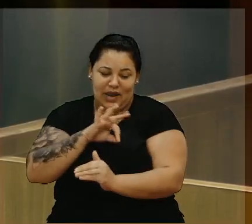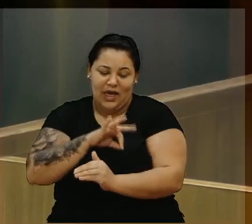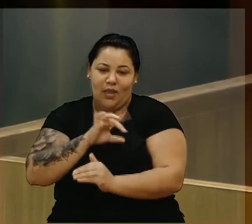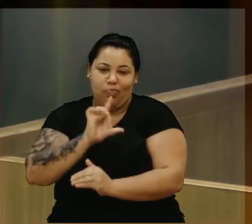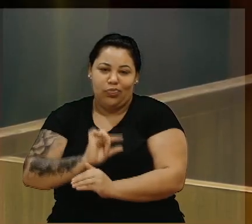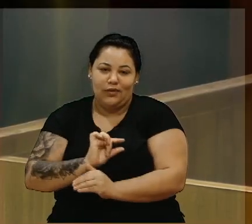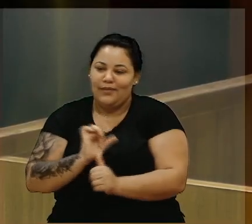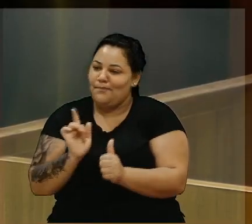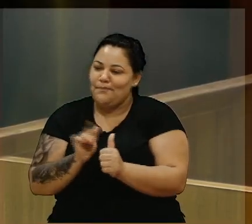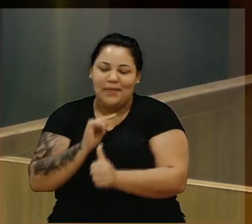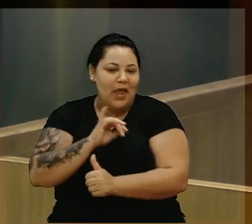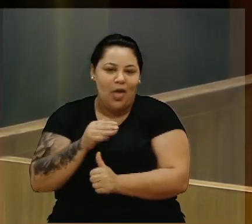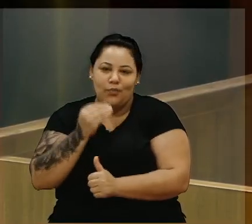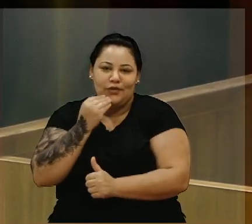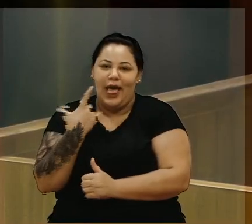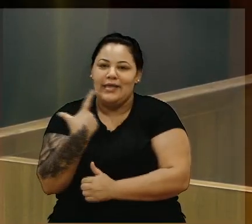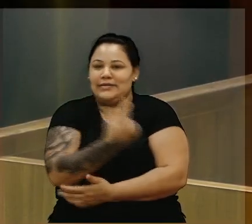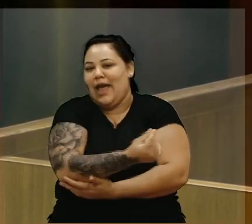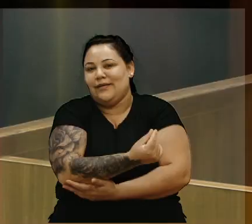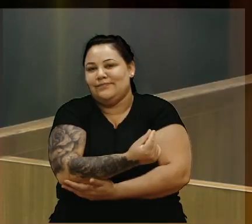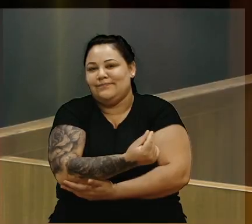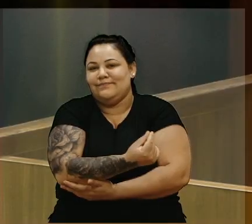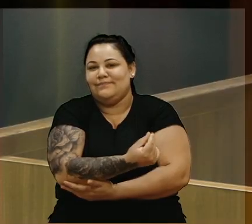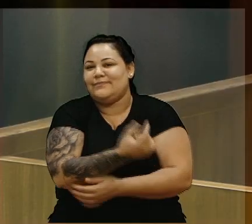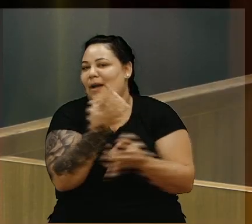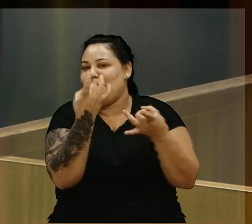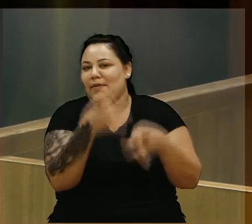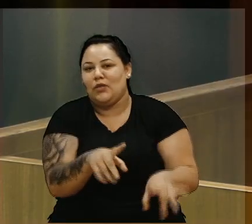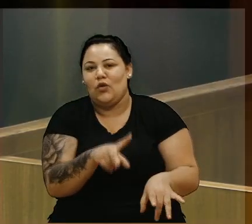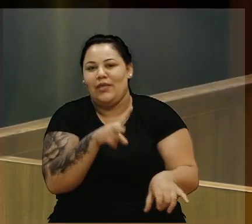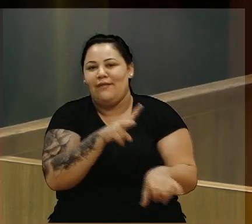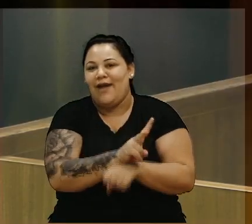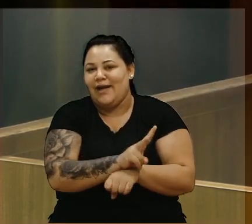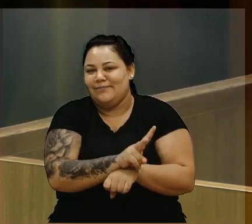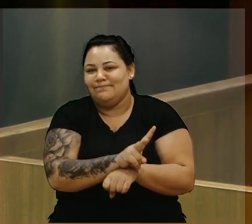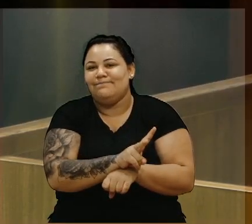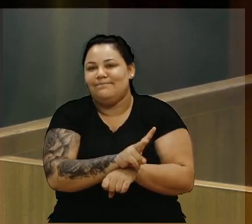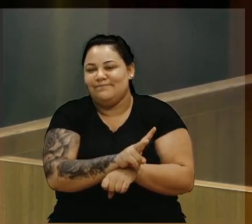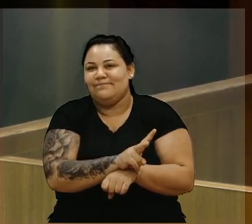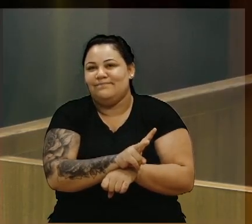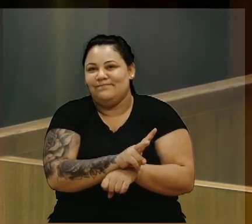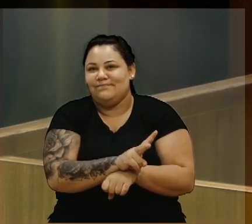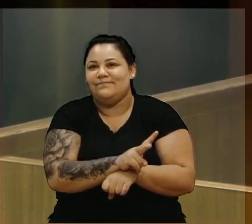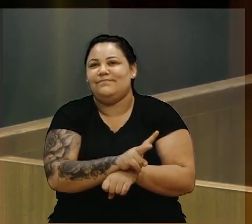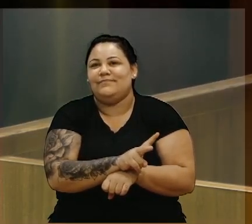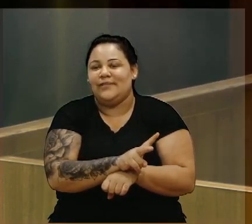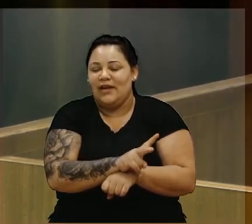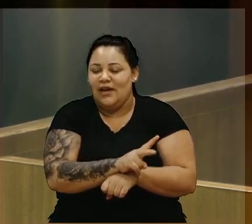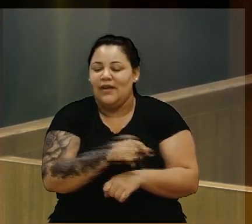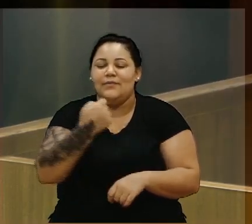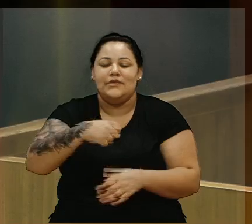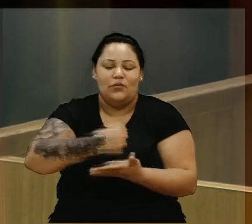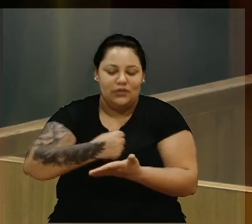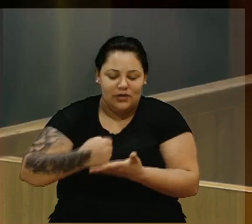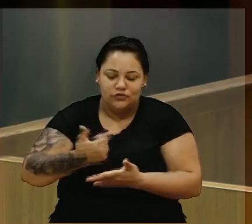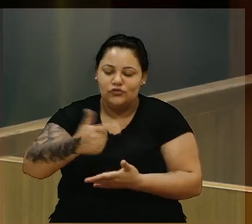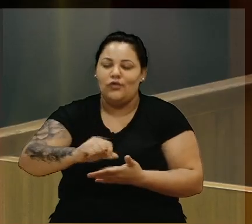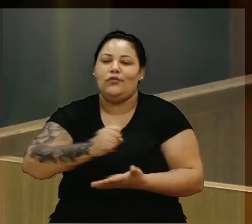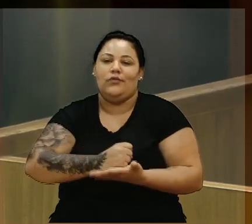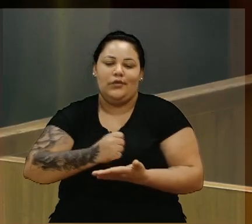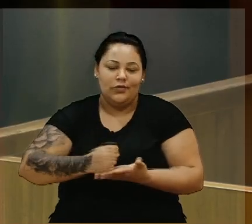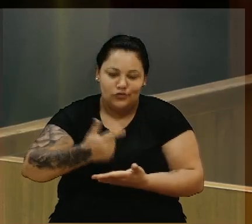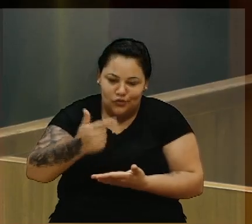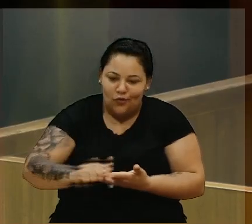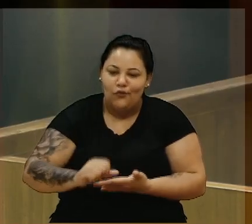primeira oportunidade acaba abrindo mão dessa vaga e vai gerando um retrabalho, sempre uma reestruturação, uma